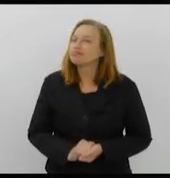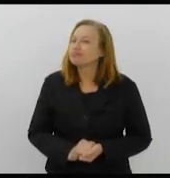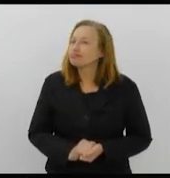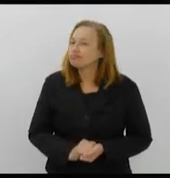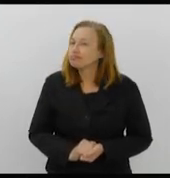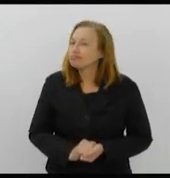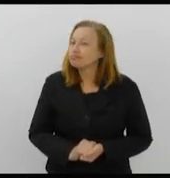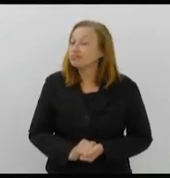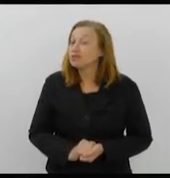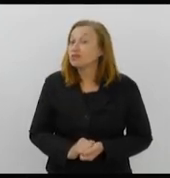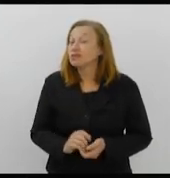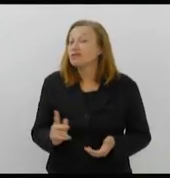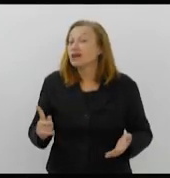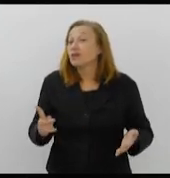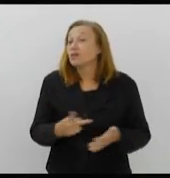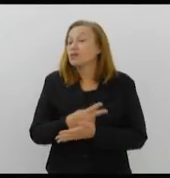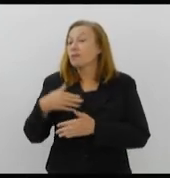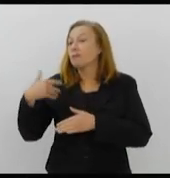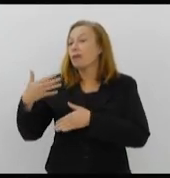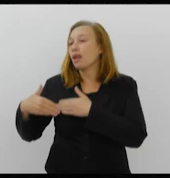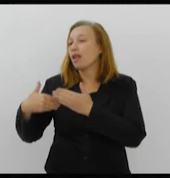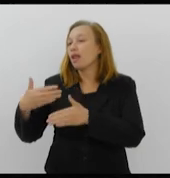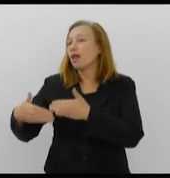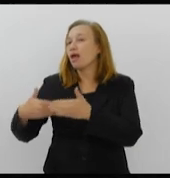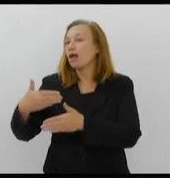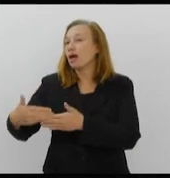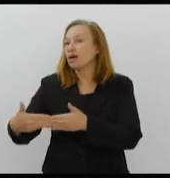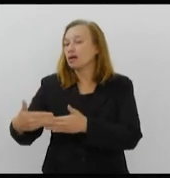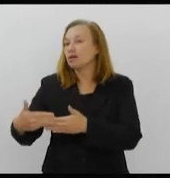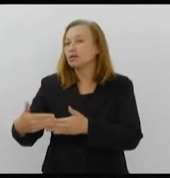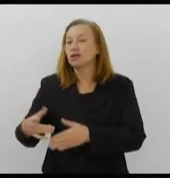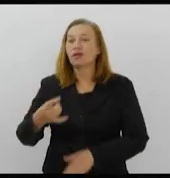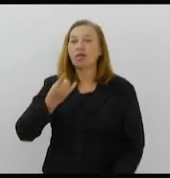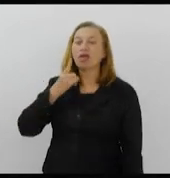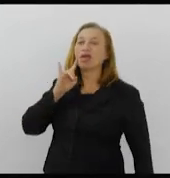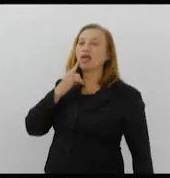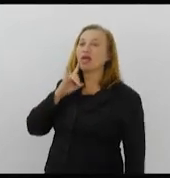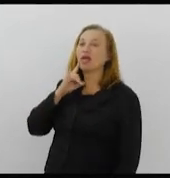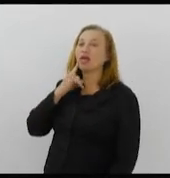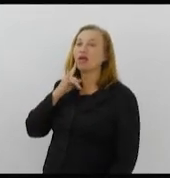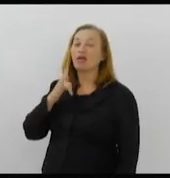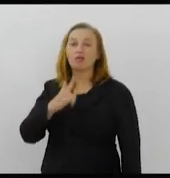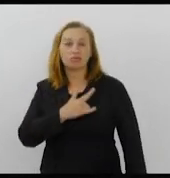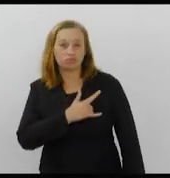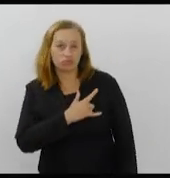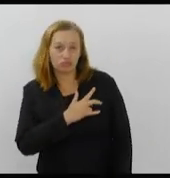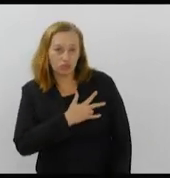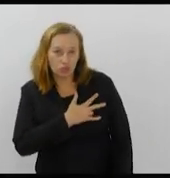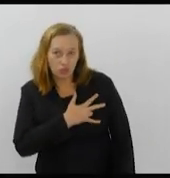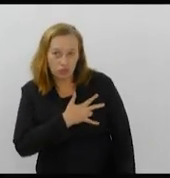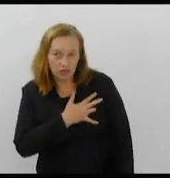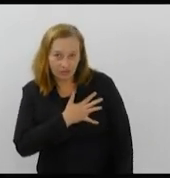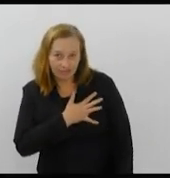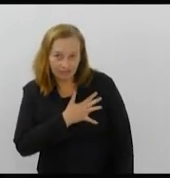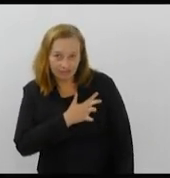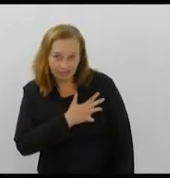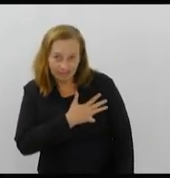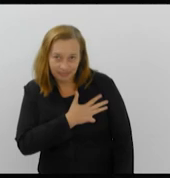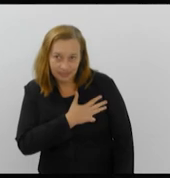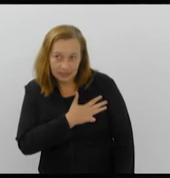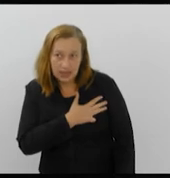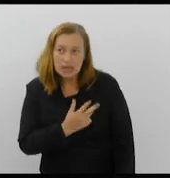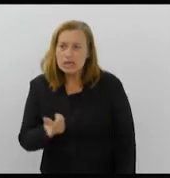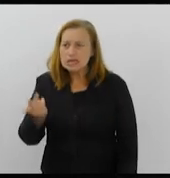do que vem acontecendo ao longo do desgoverno do cachaceiro Lula. em São Paulo,